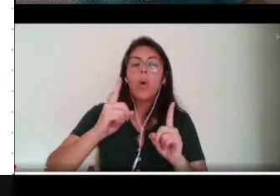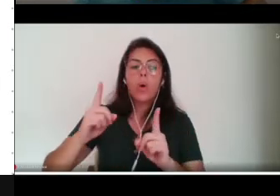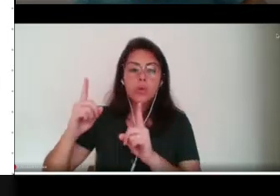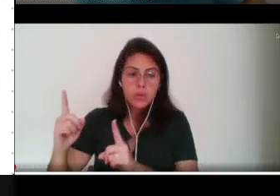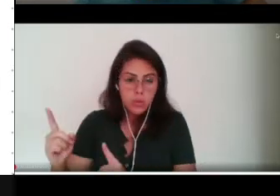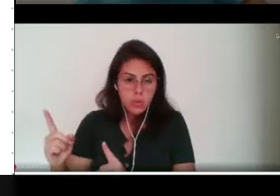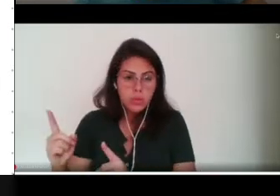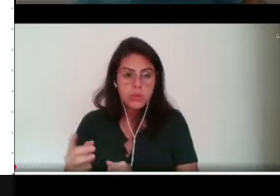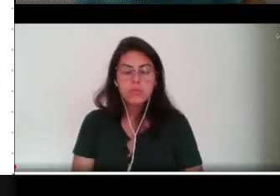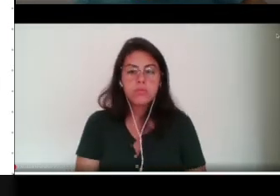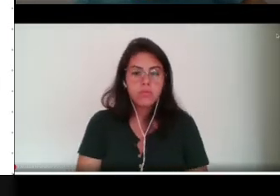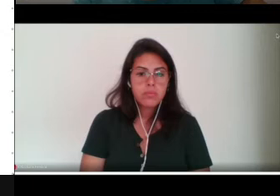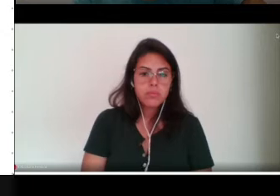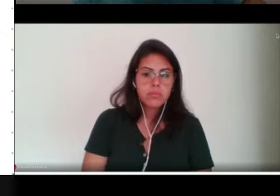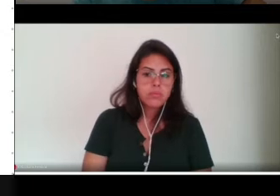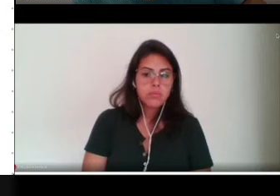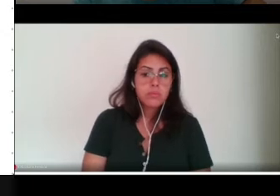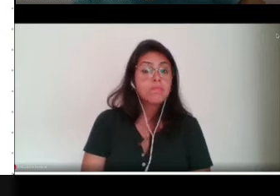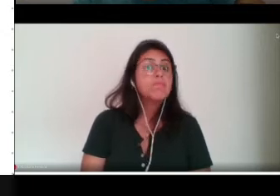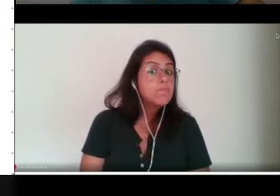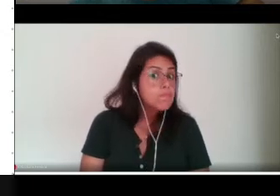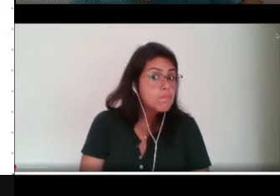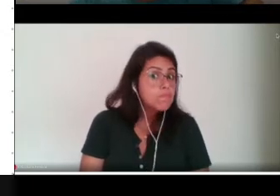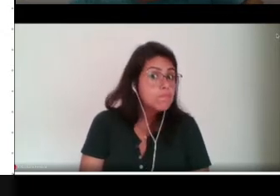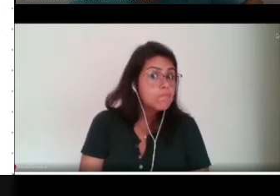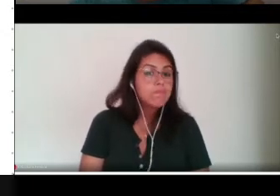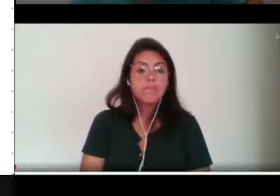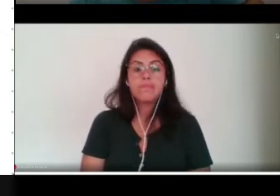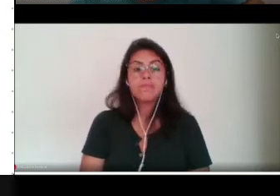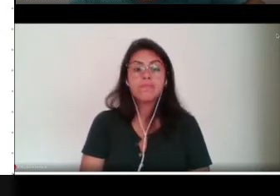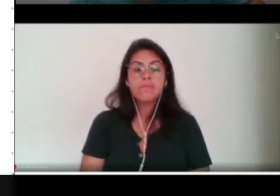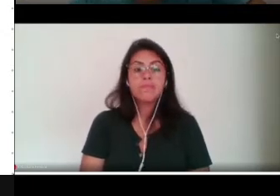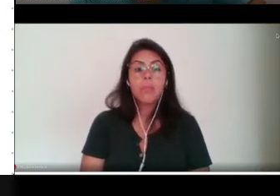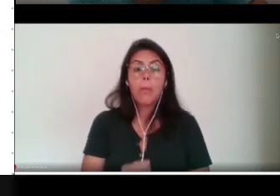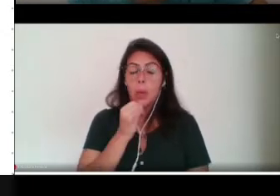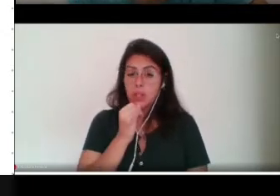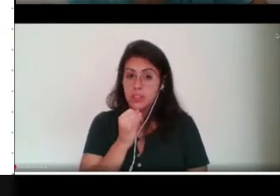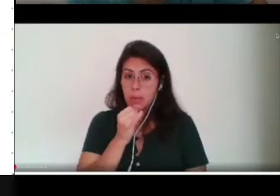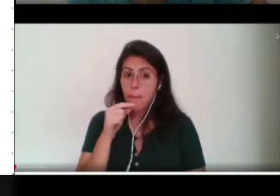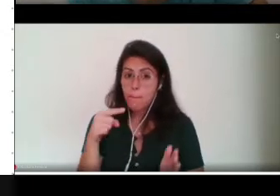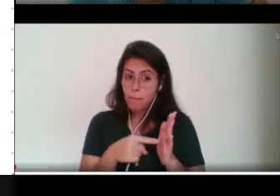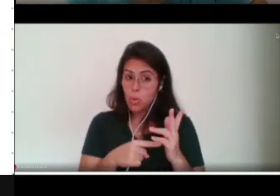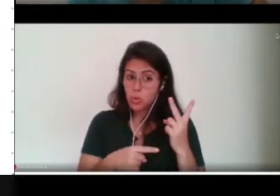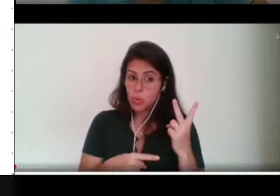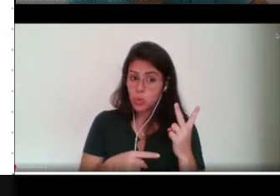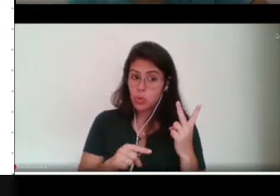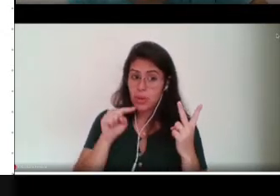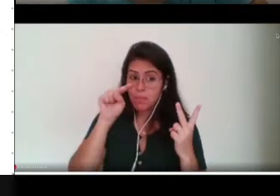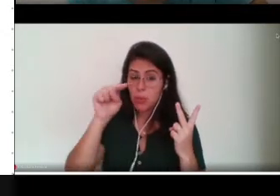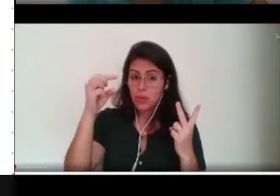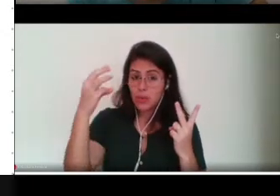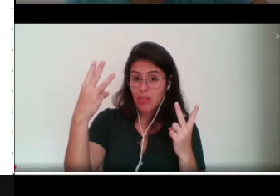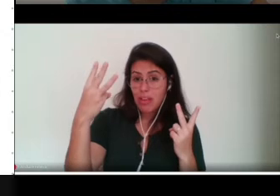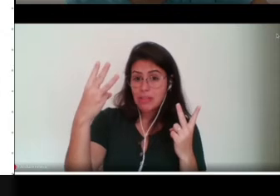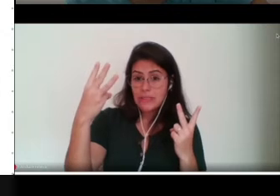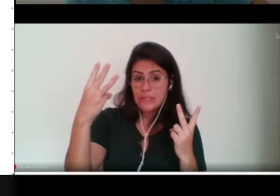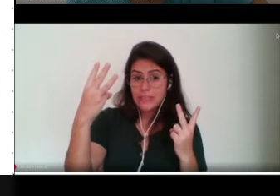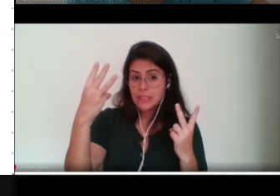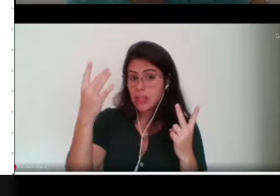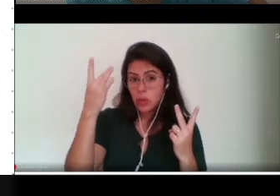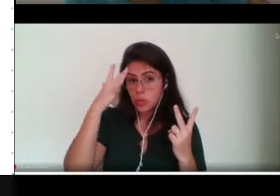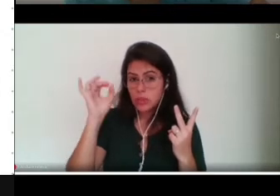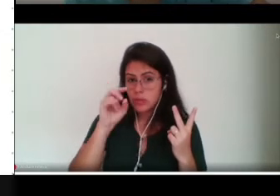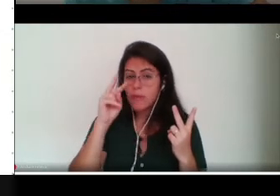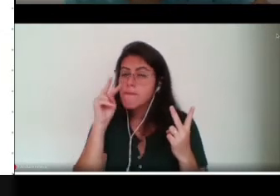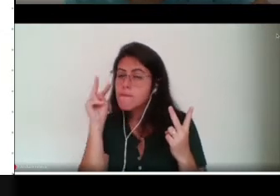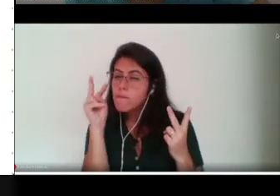Por exemplo, do ponto 2 até o ponto 3, eu não sei se dá para ver direito. Deixa eu ver se ela é crescente em